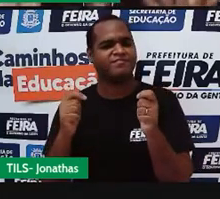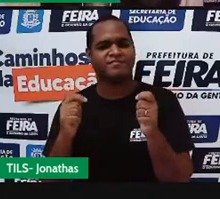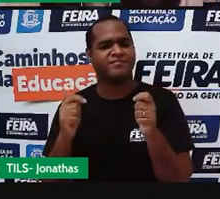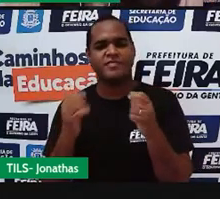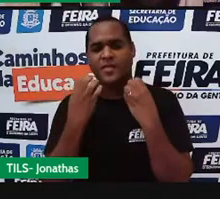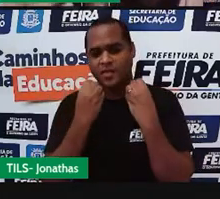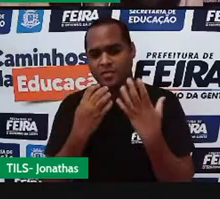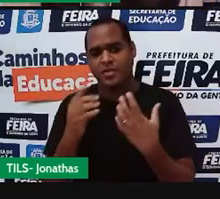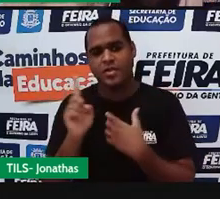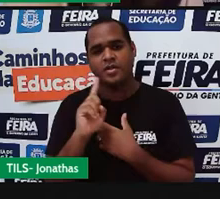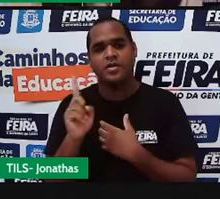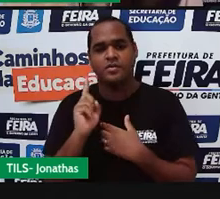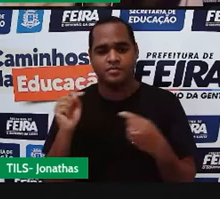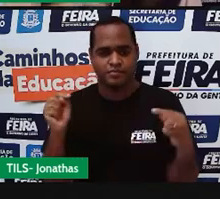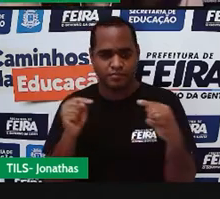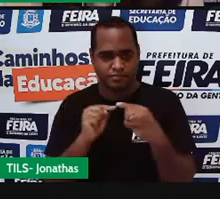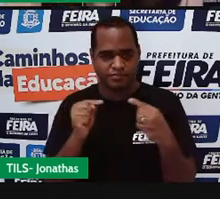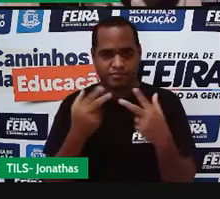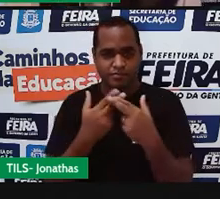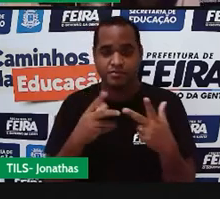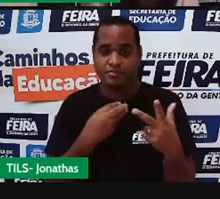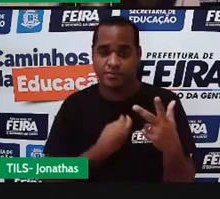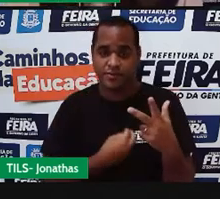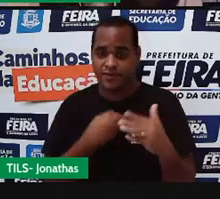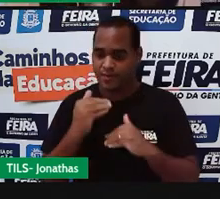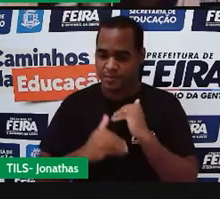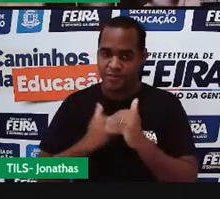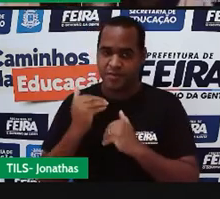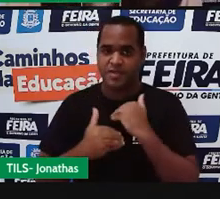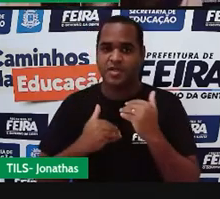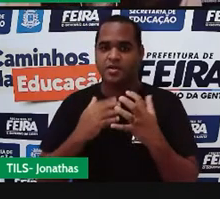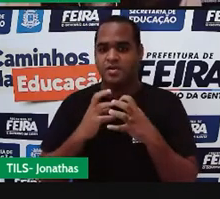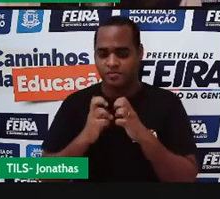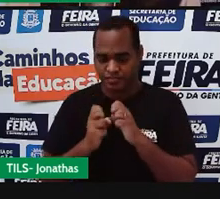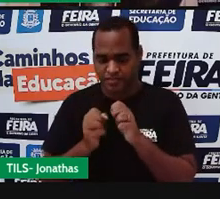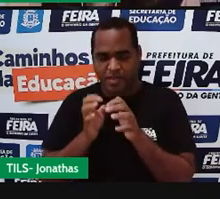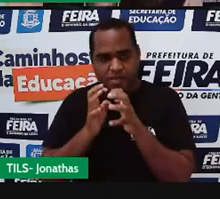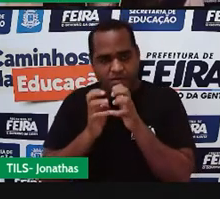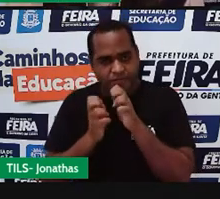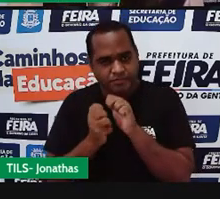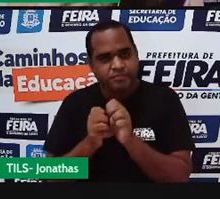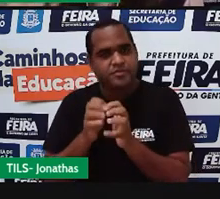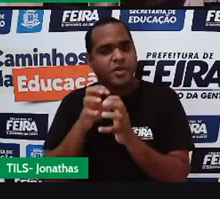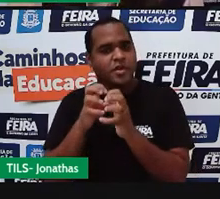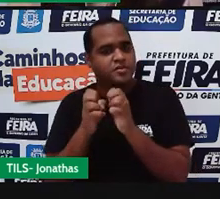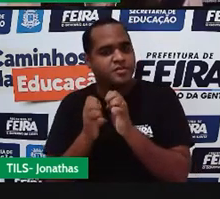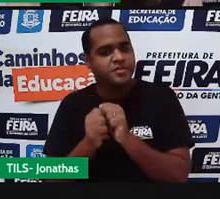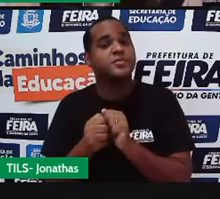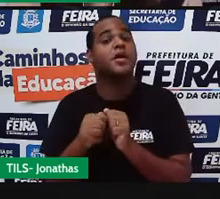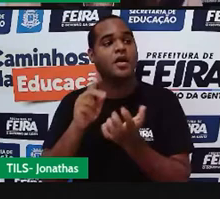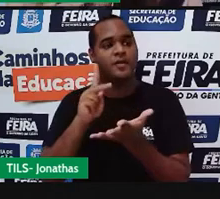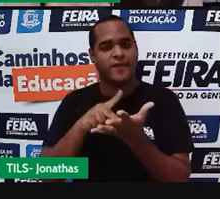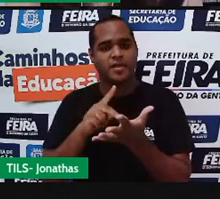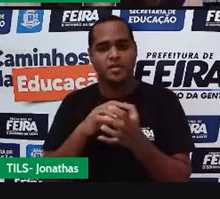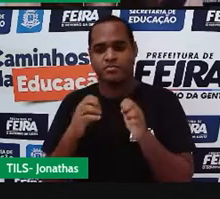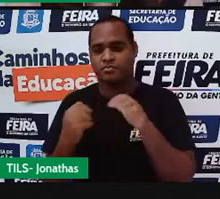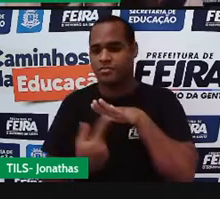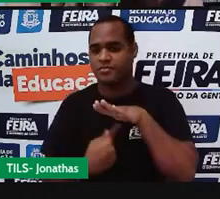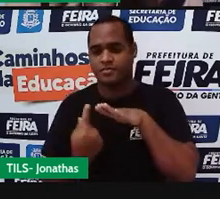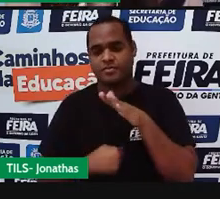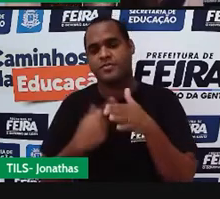metano e além disso além de nesse processo de ruminação que a gente chama lá eles emitiram esses gases